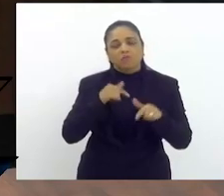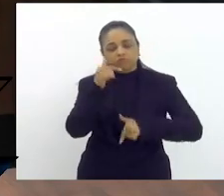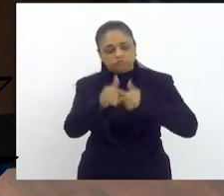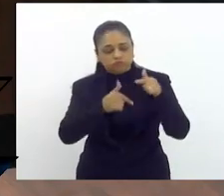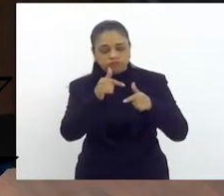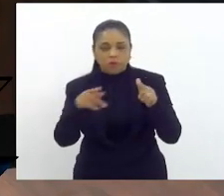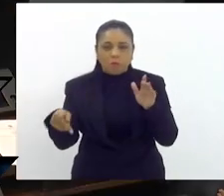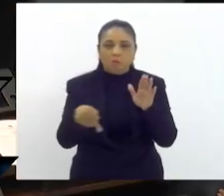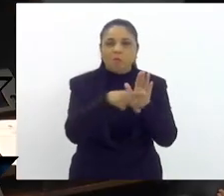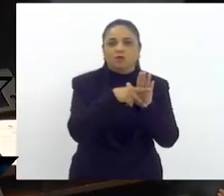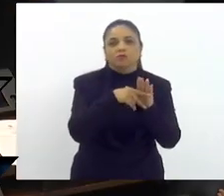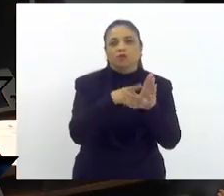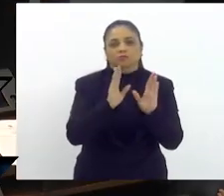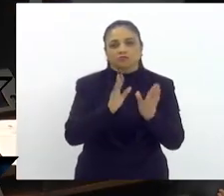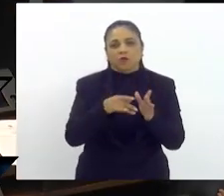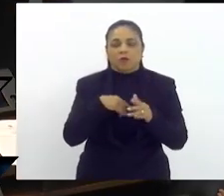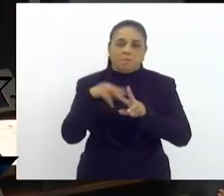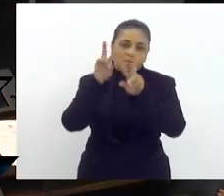projeto